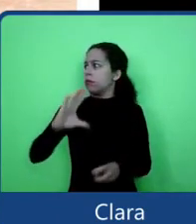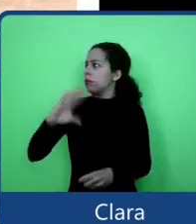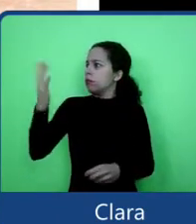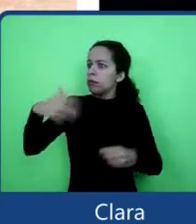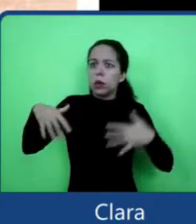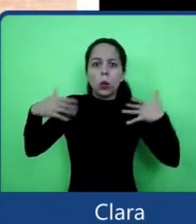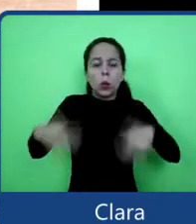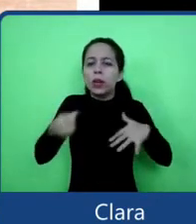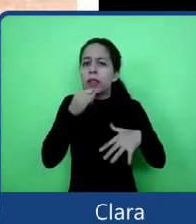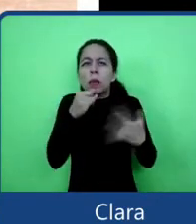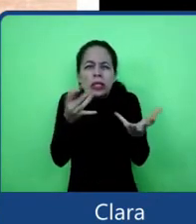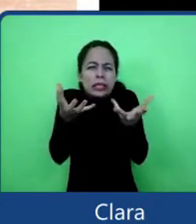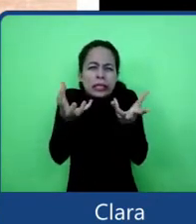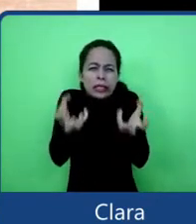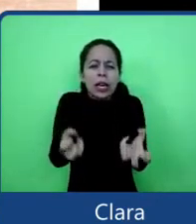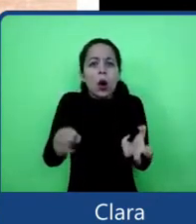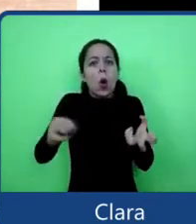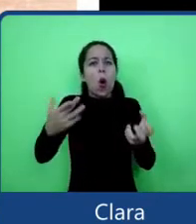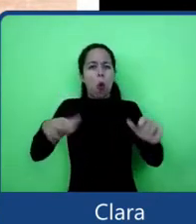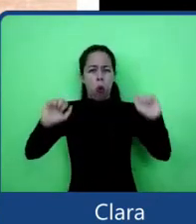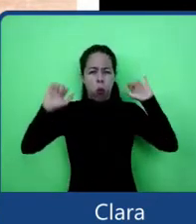inundações, né, ondas de calor,